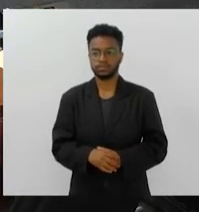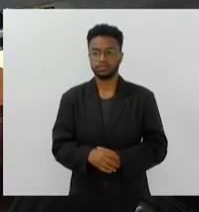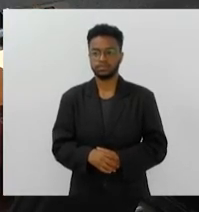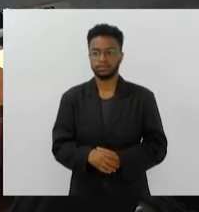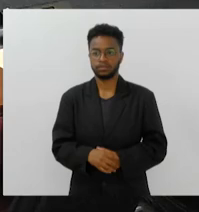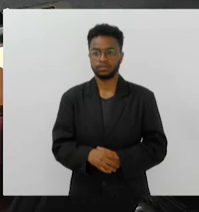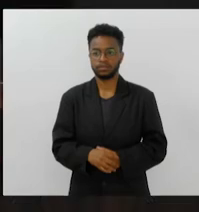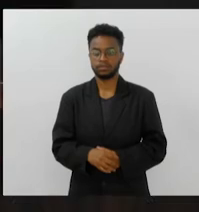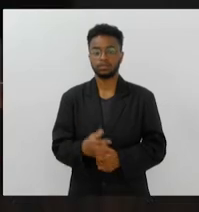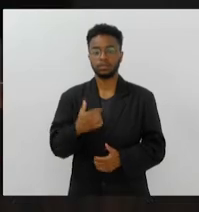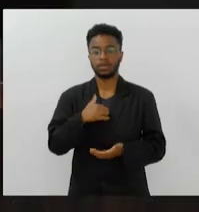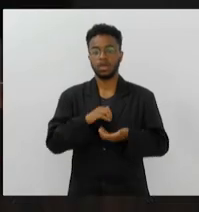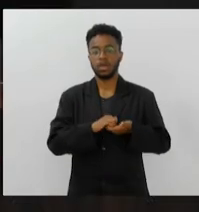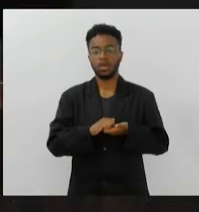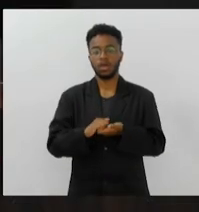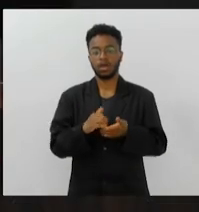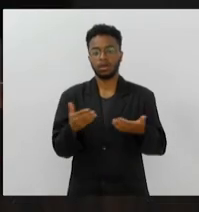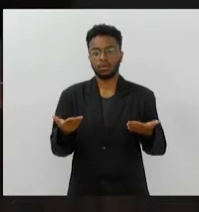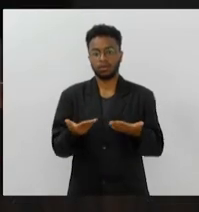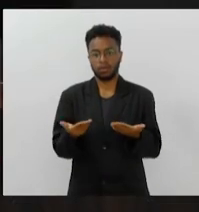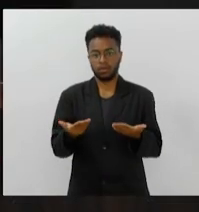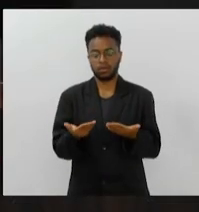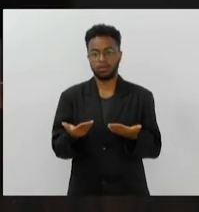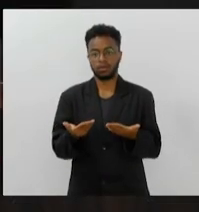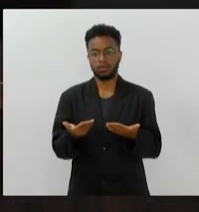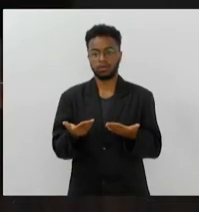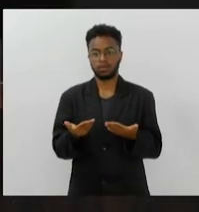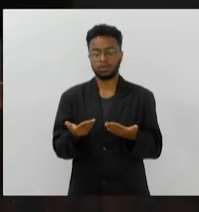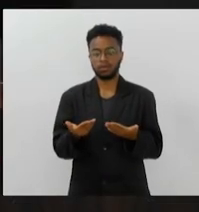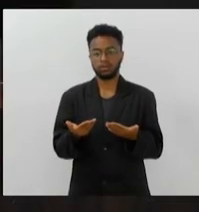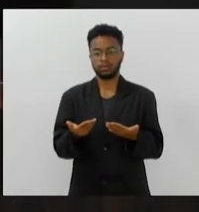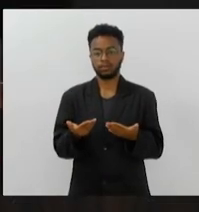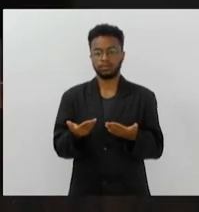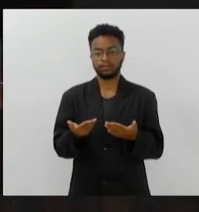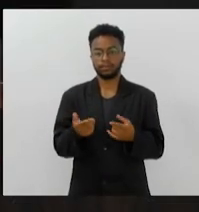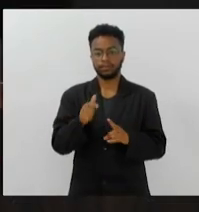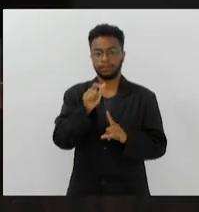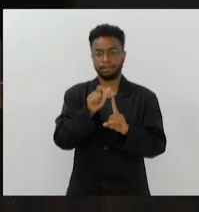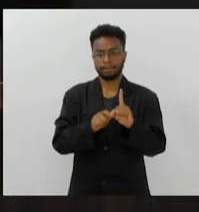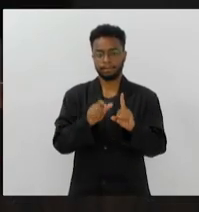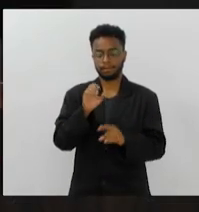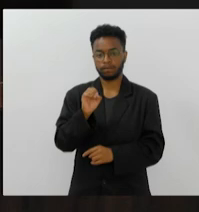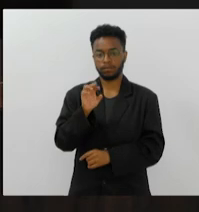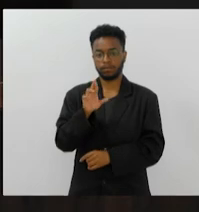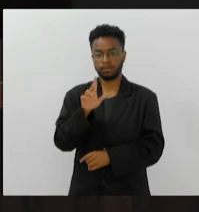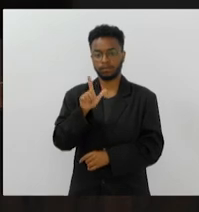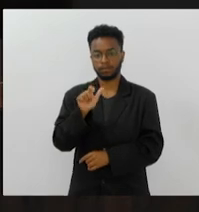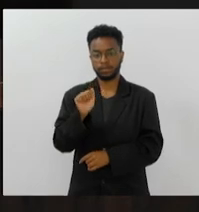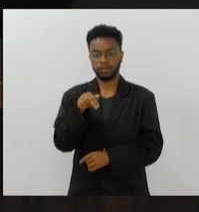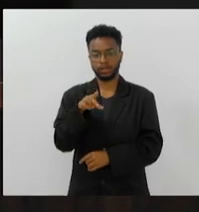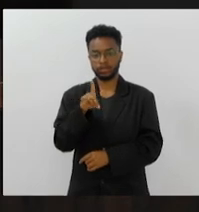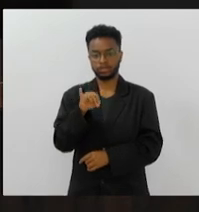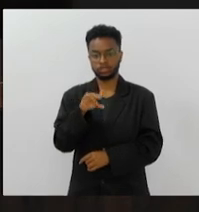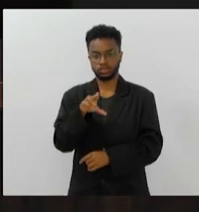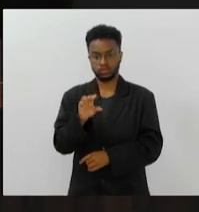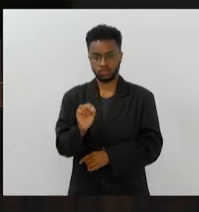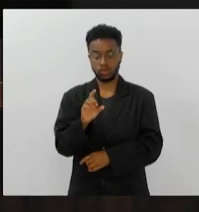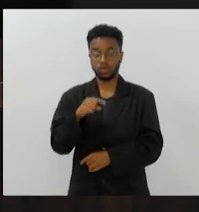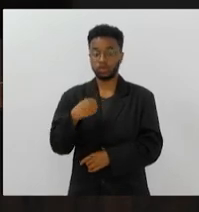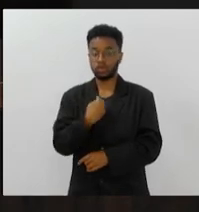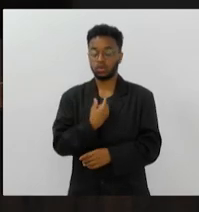A minha saudação inicial ao nosso querido senhor Orlandino. A razão que nos